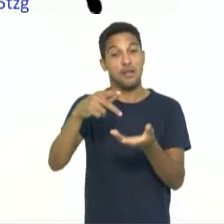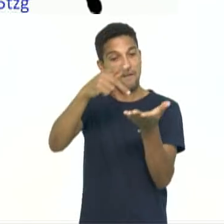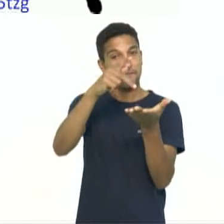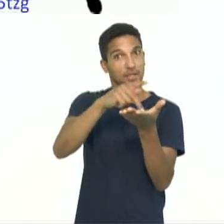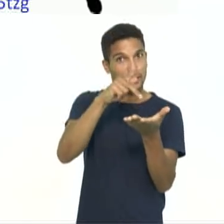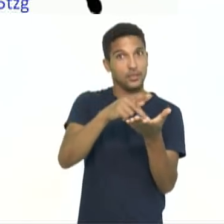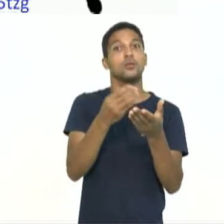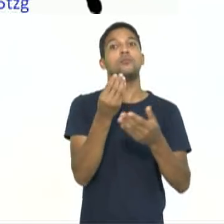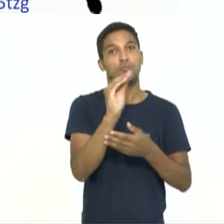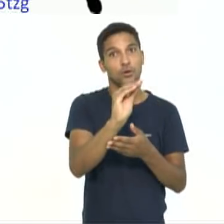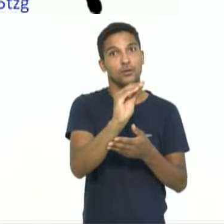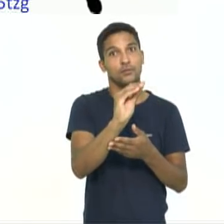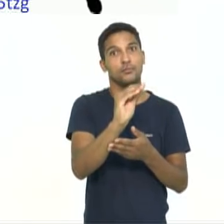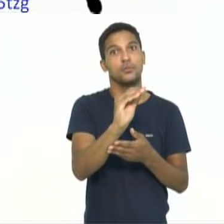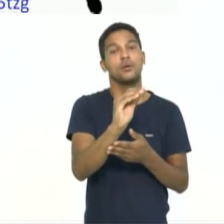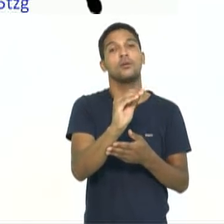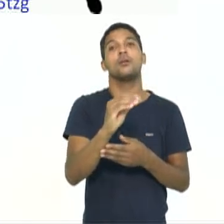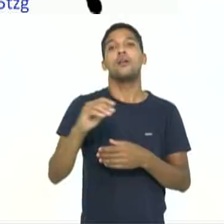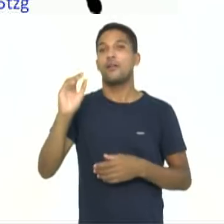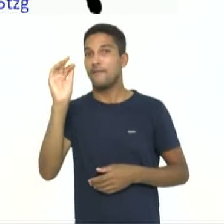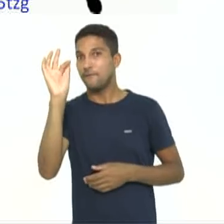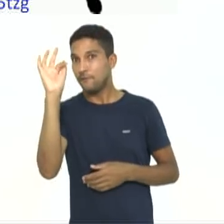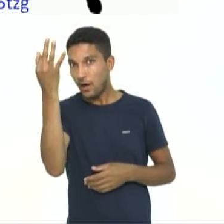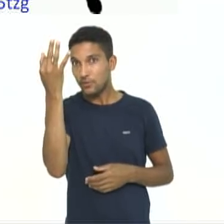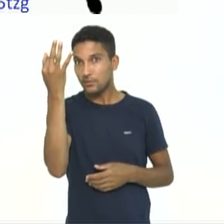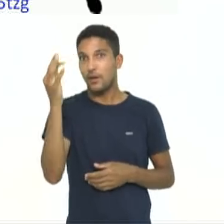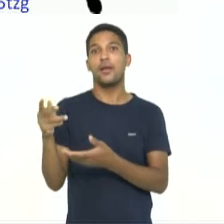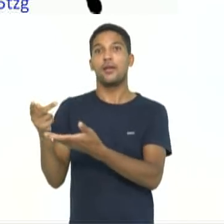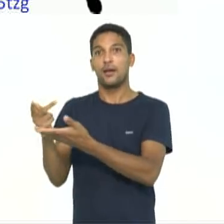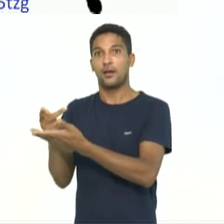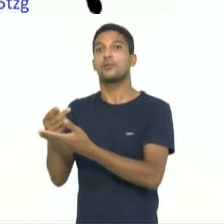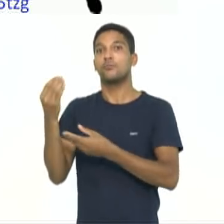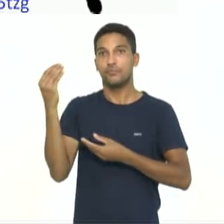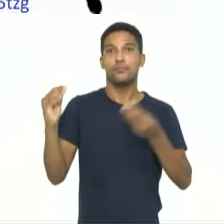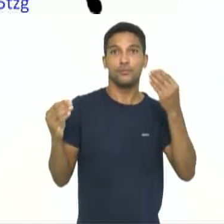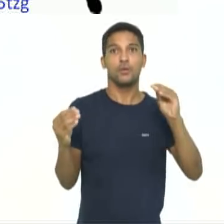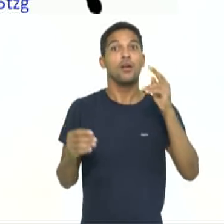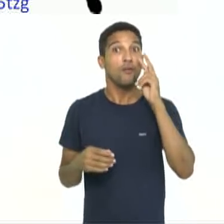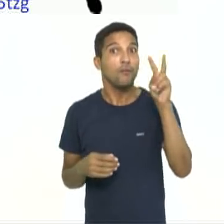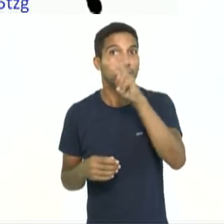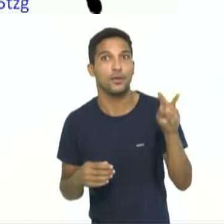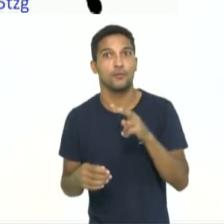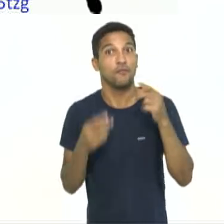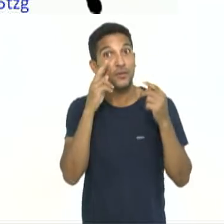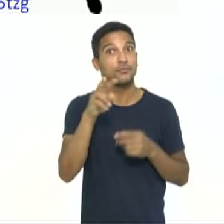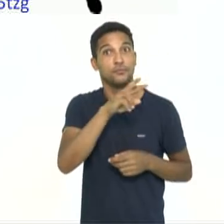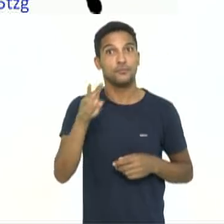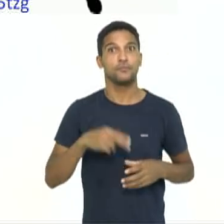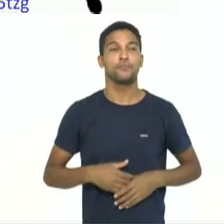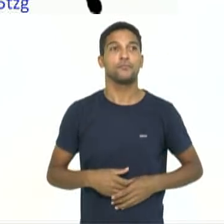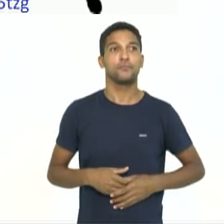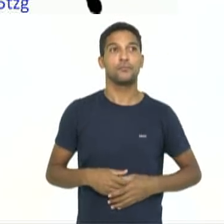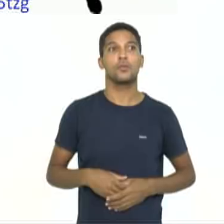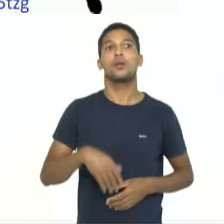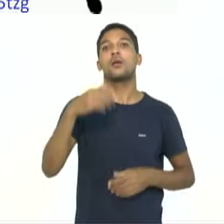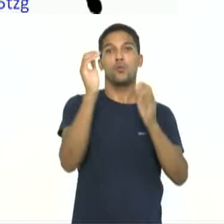Nosso primeiro exercício, então, disso que a gente falou já sobre as lutas, eu quero que vocês marquem